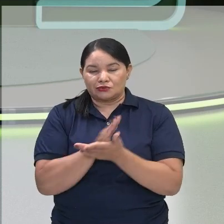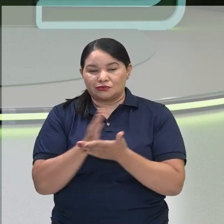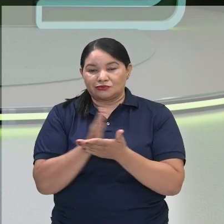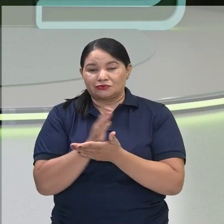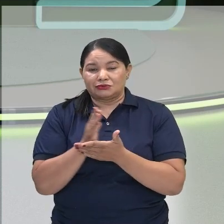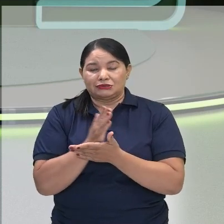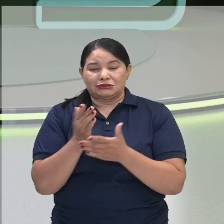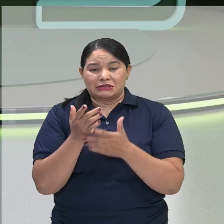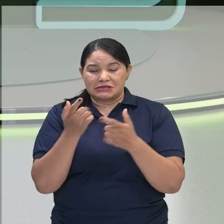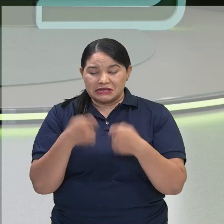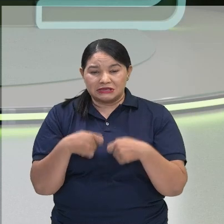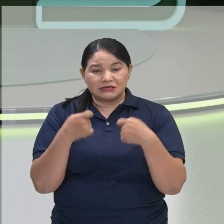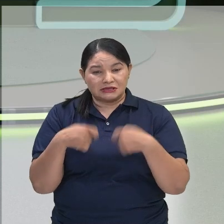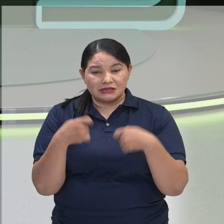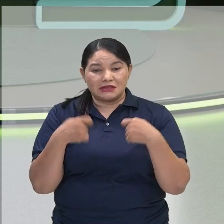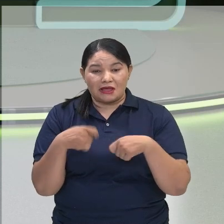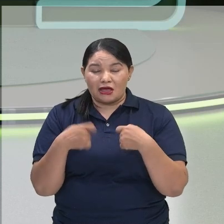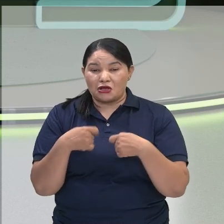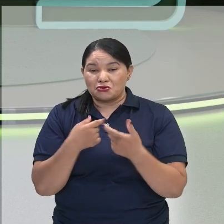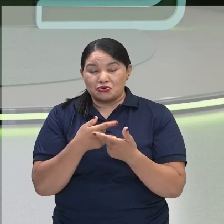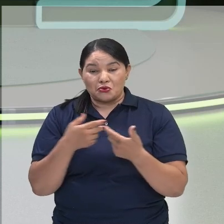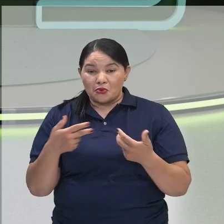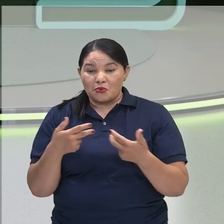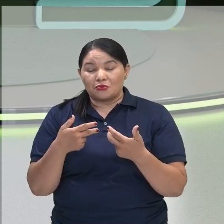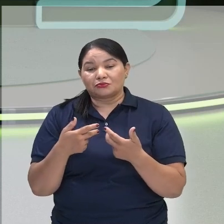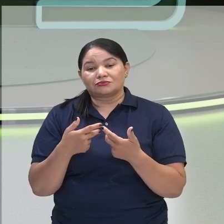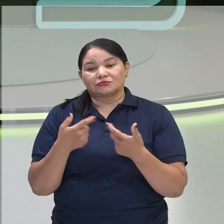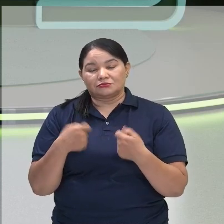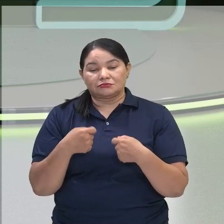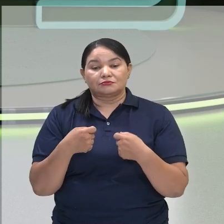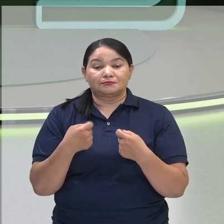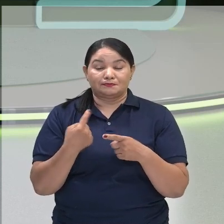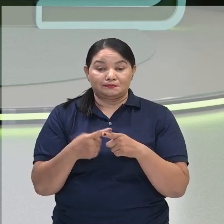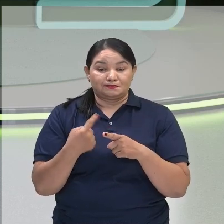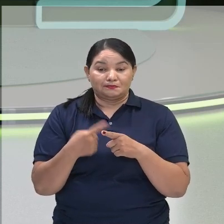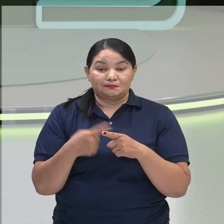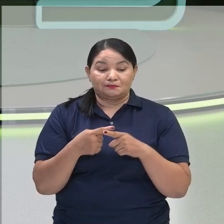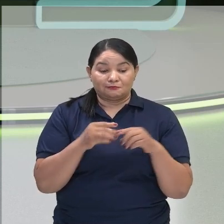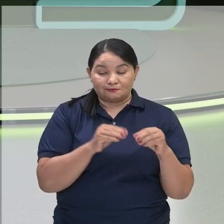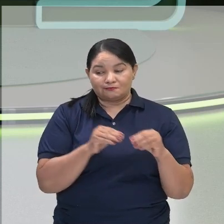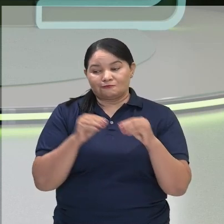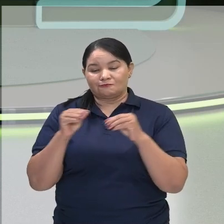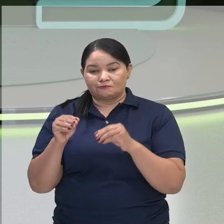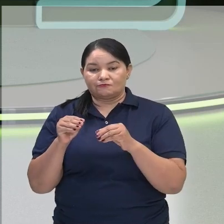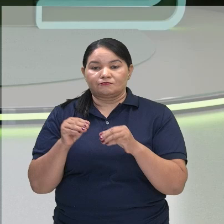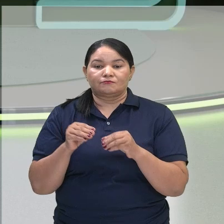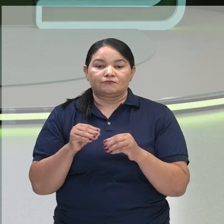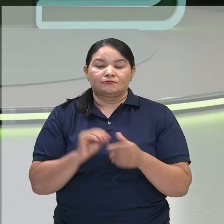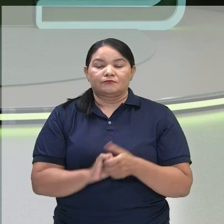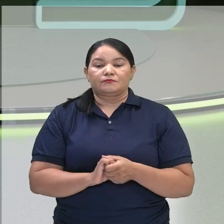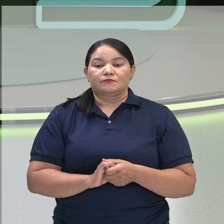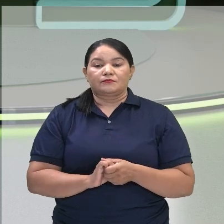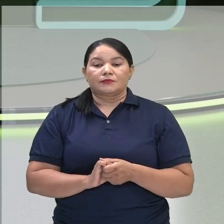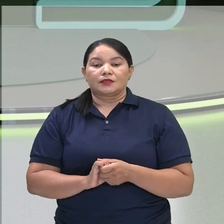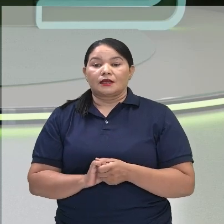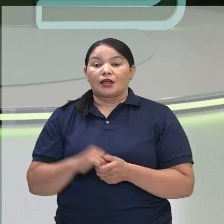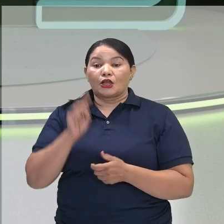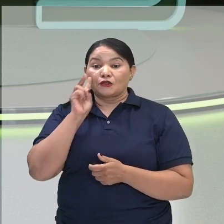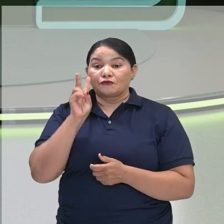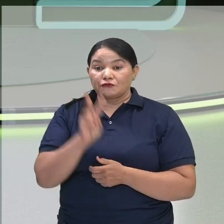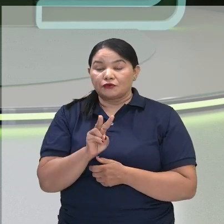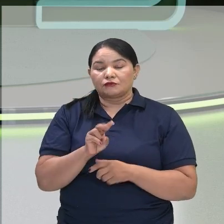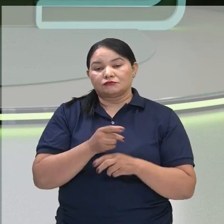necessidade pela questão de ser ali tirado, né, do seu local, certo? Então a gente observou aí como